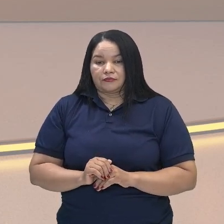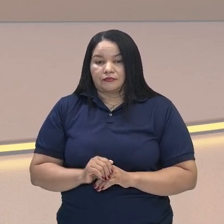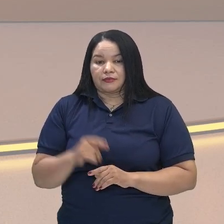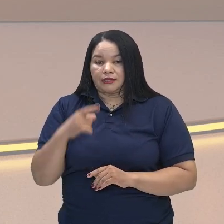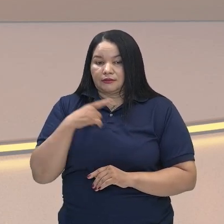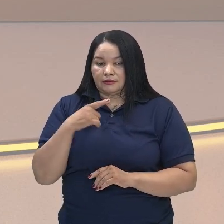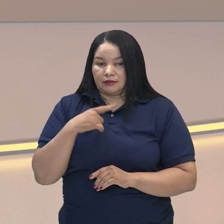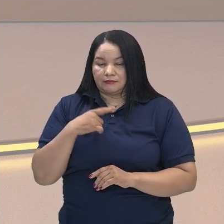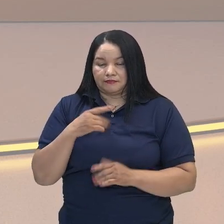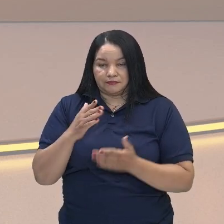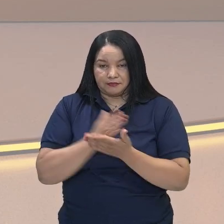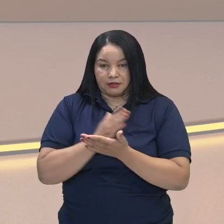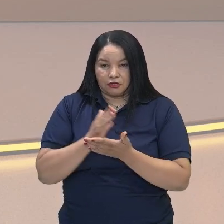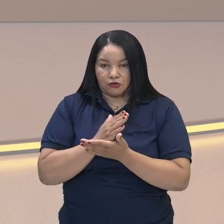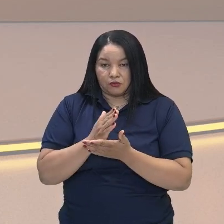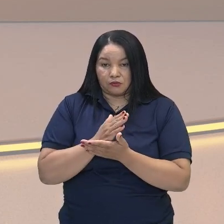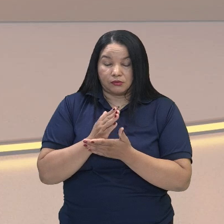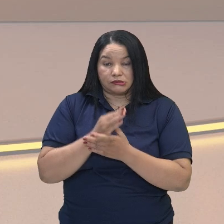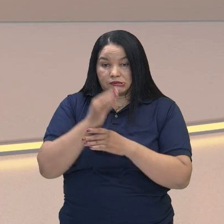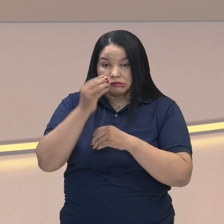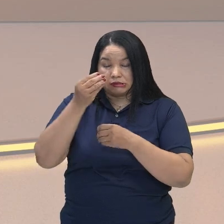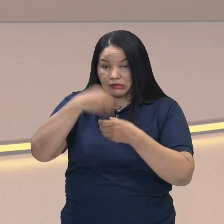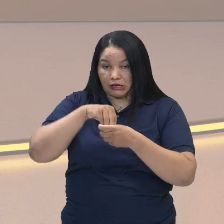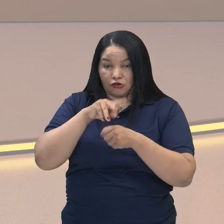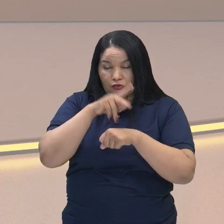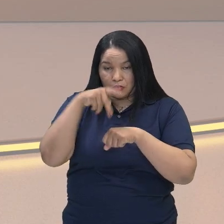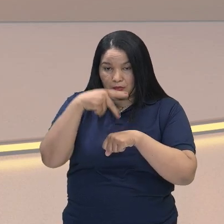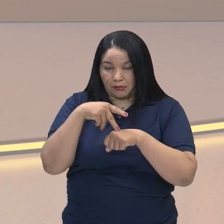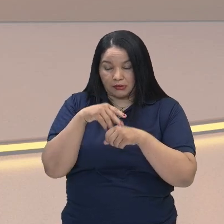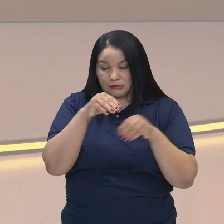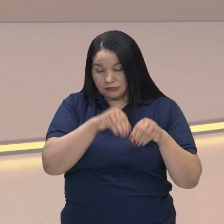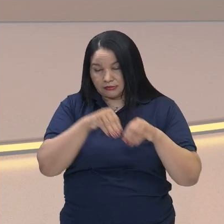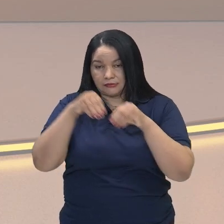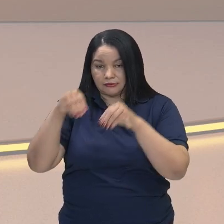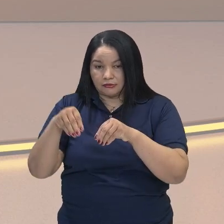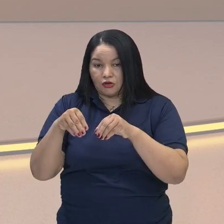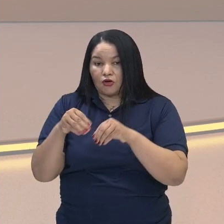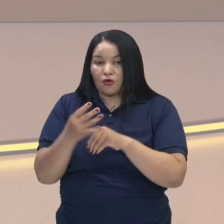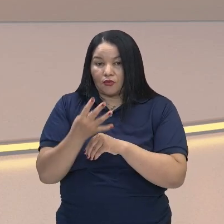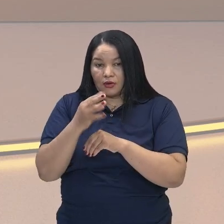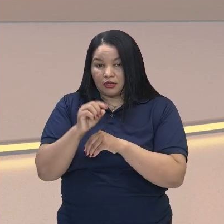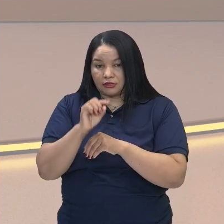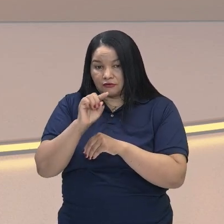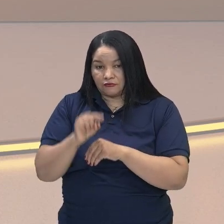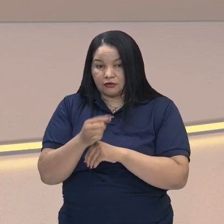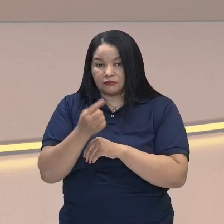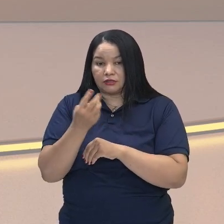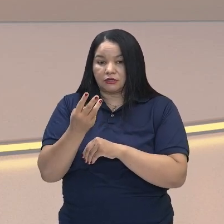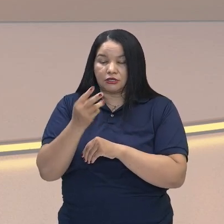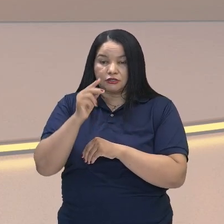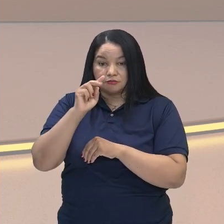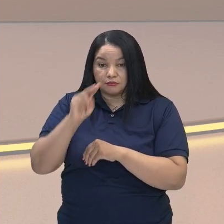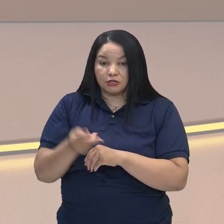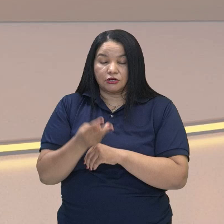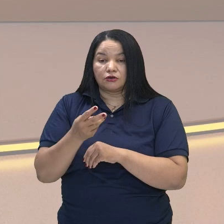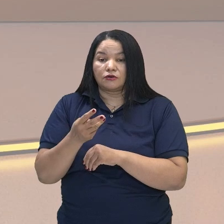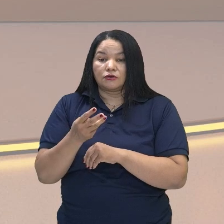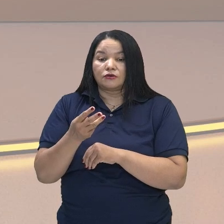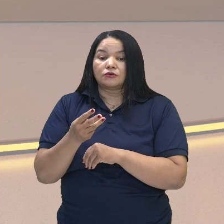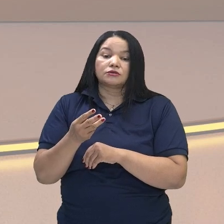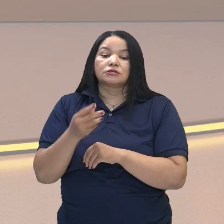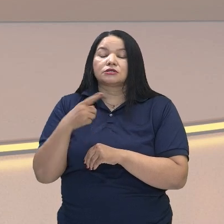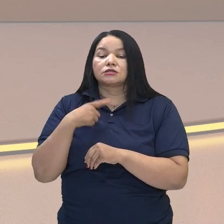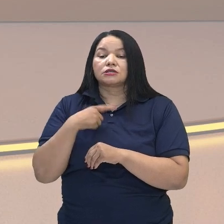ali os deslocados internos, tá, com 40,3 milhões, tá? Mas também teremos